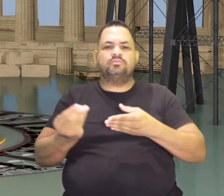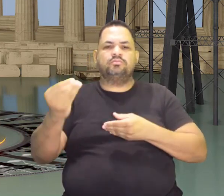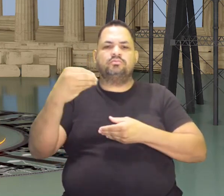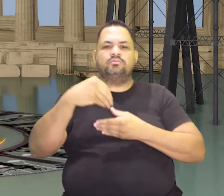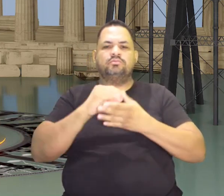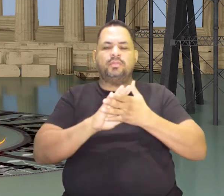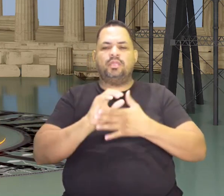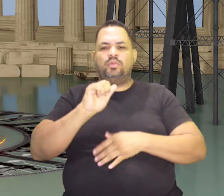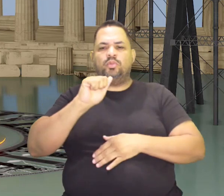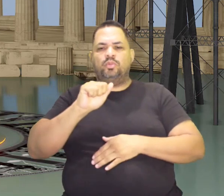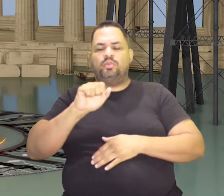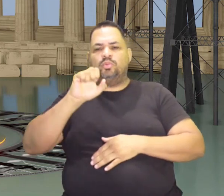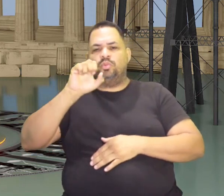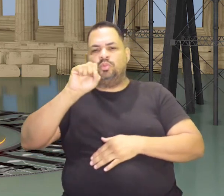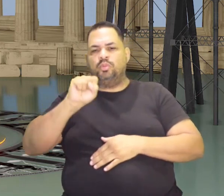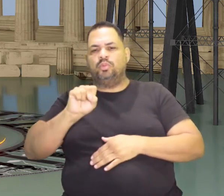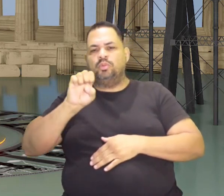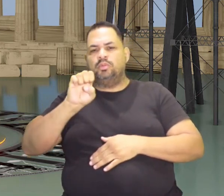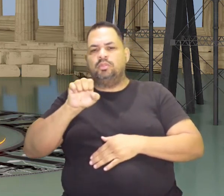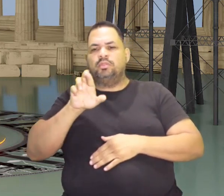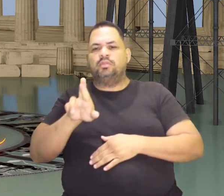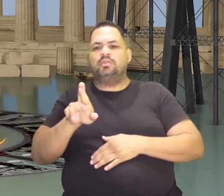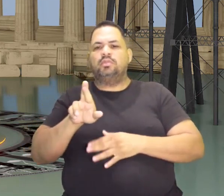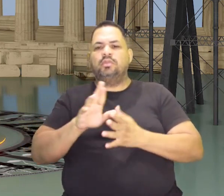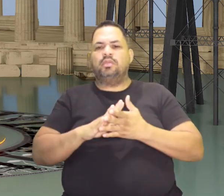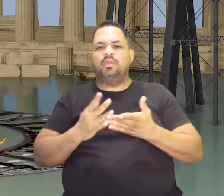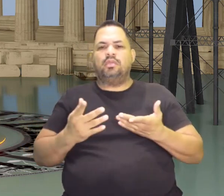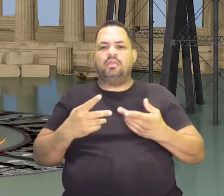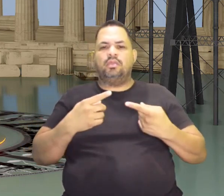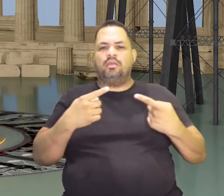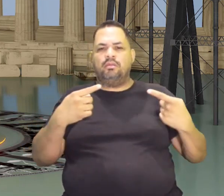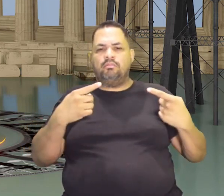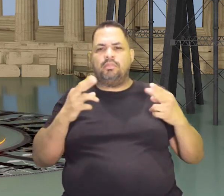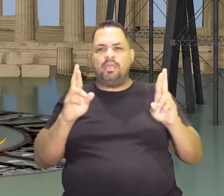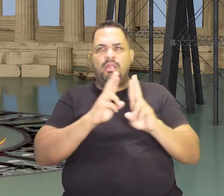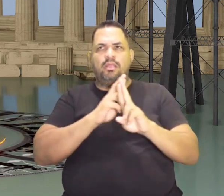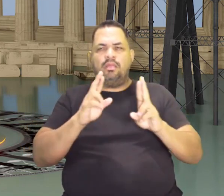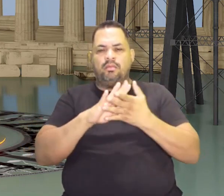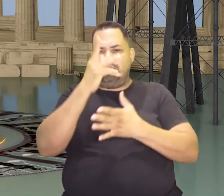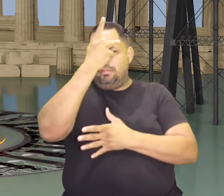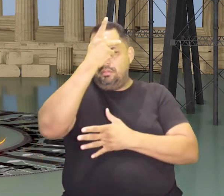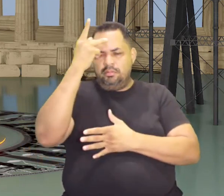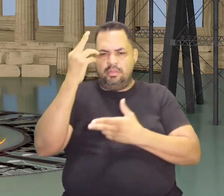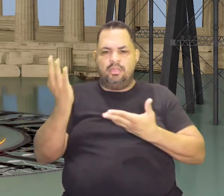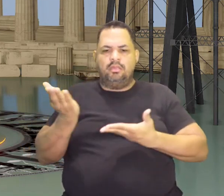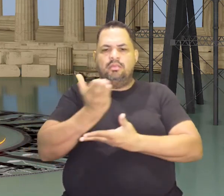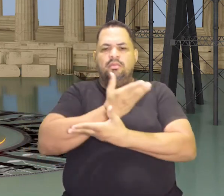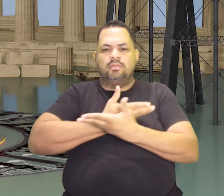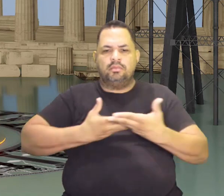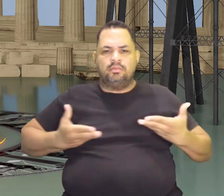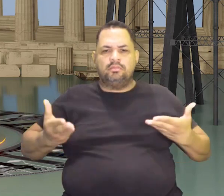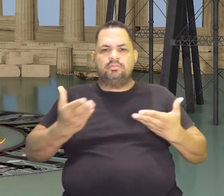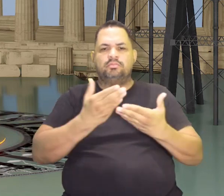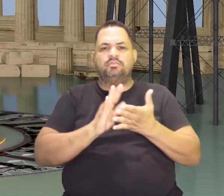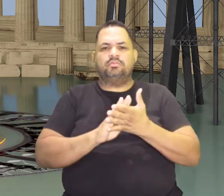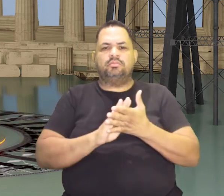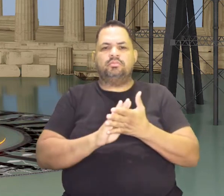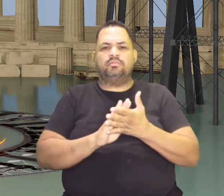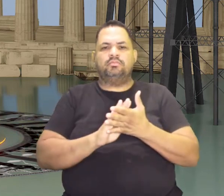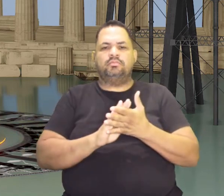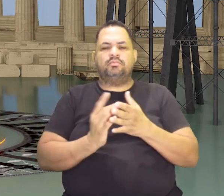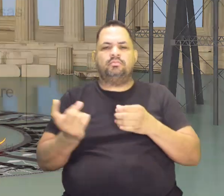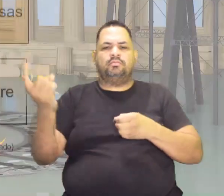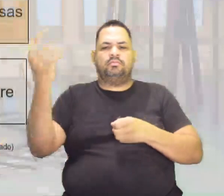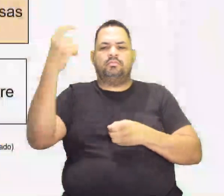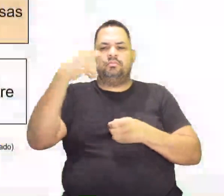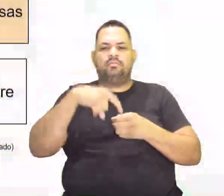questão do ser enquanto pessoa. E as interações, né, nessa perspectiva. Voltando